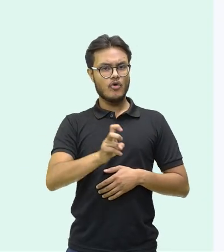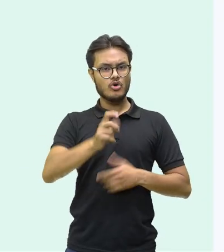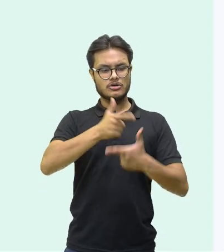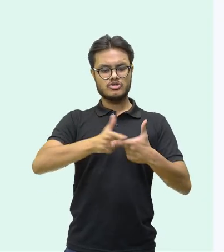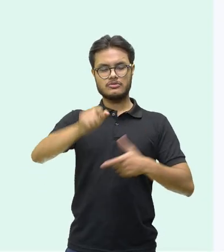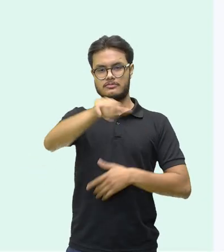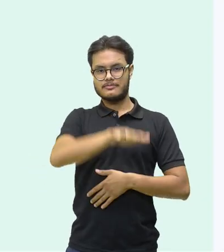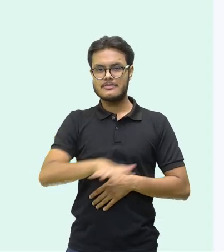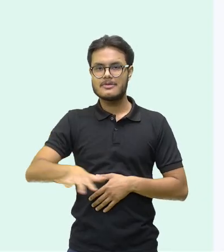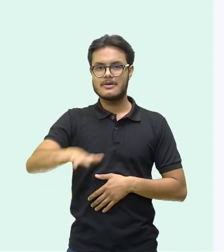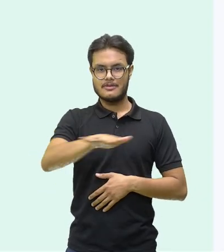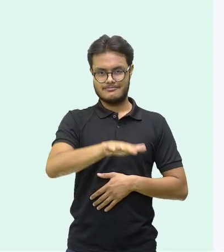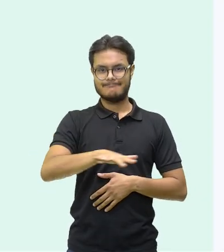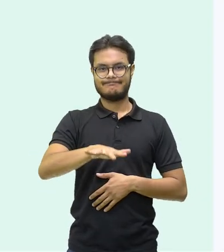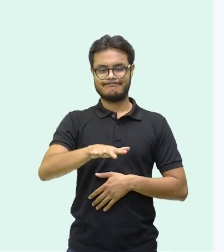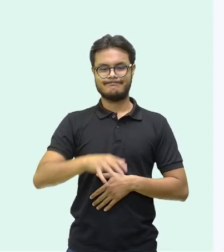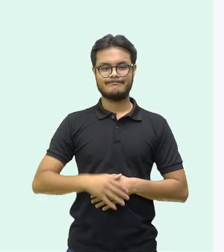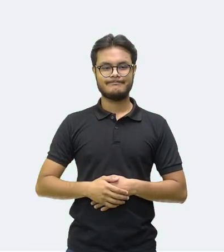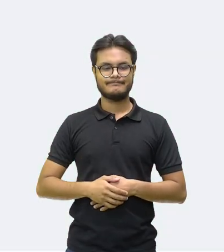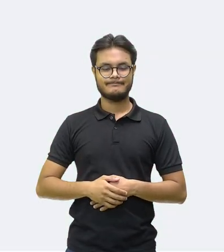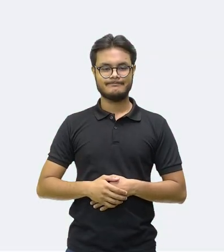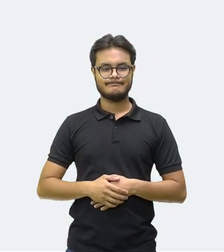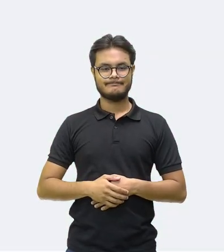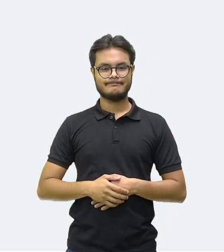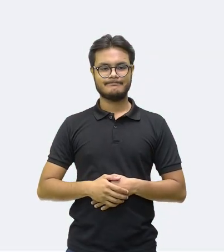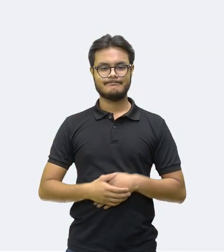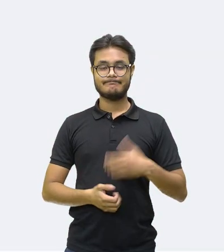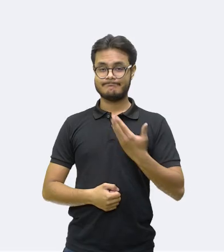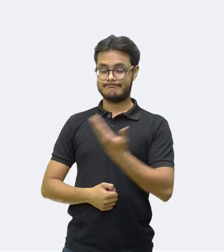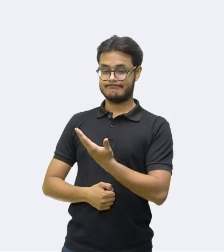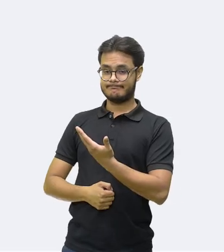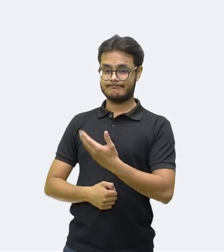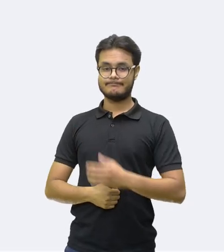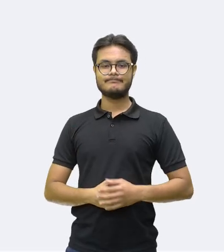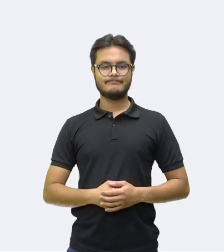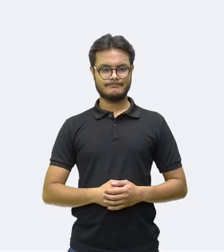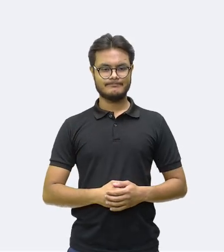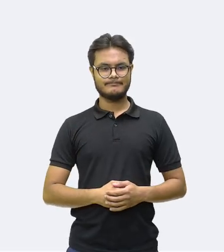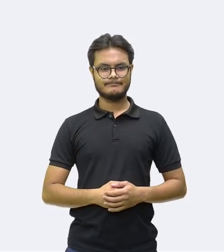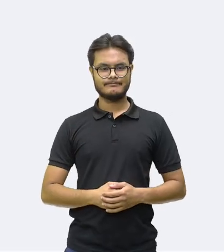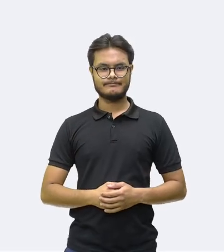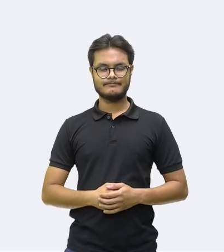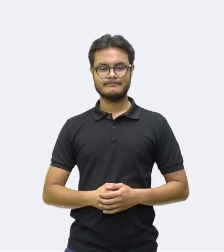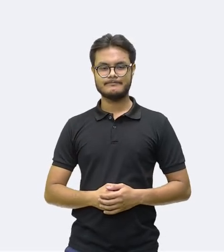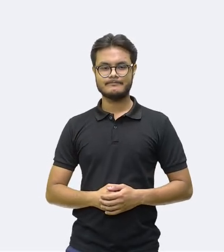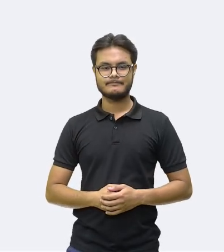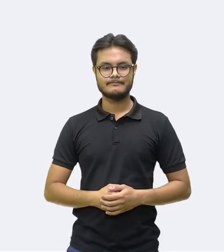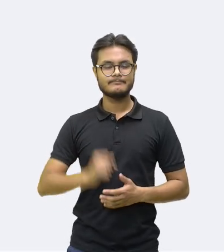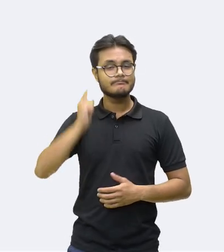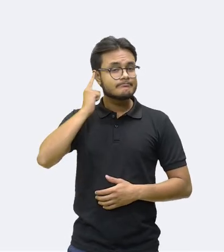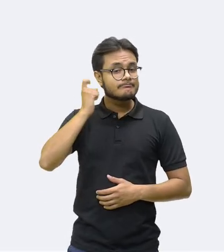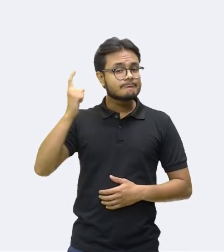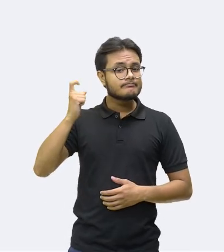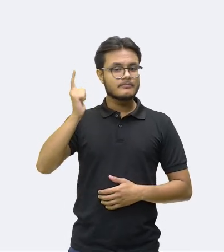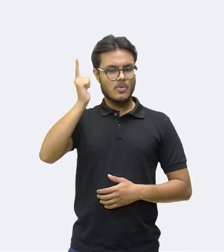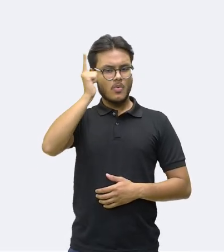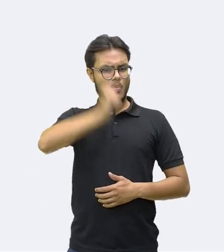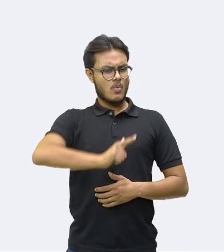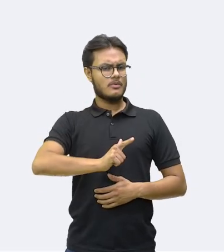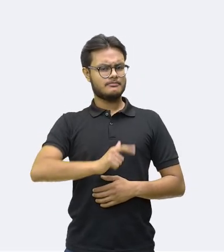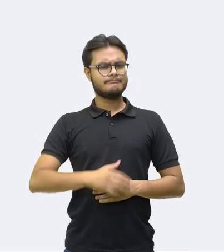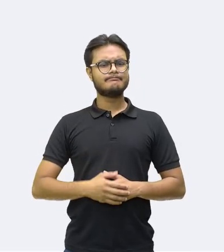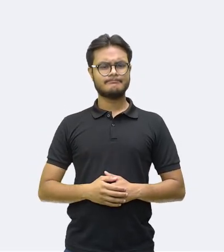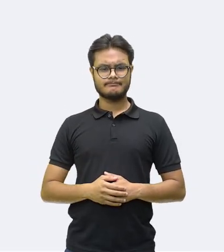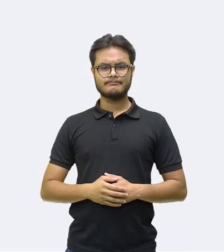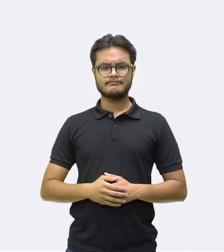de propagação da onda. Só isso, professor? Não, temos que lembrar também do nível sonoro, que é o nível de audição. É uma escala